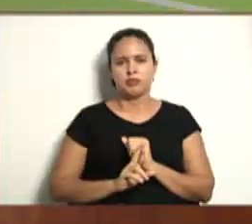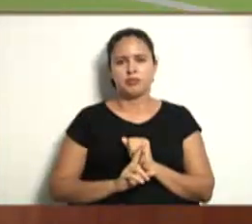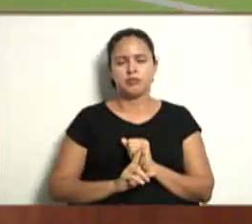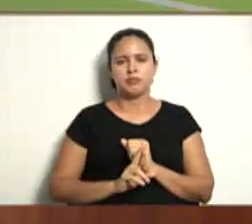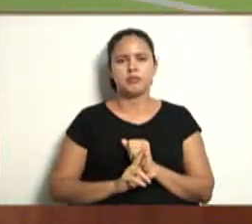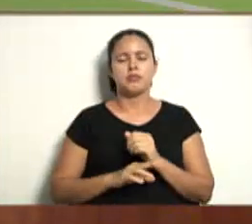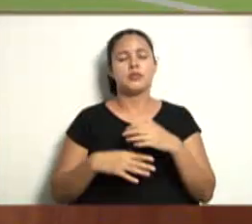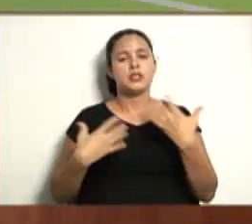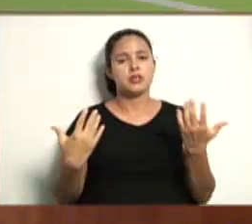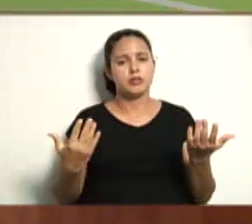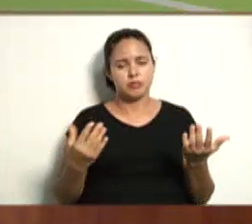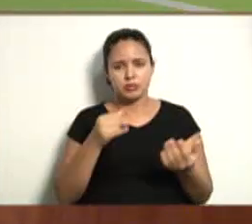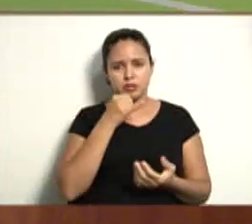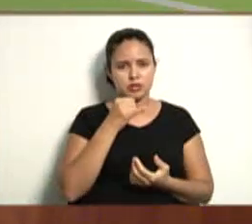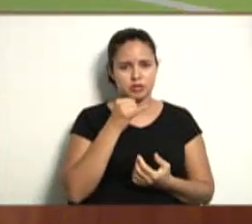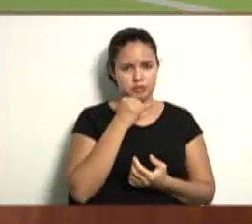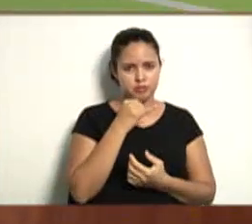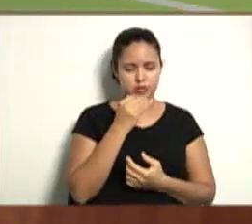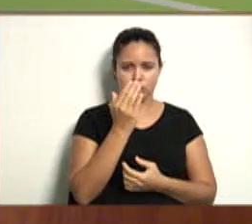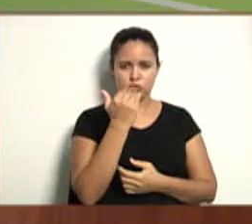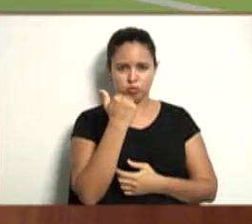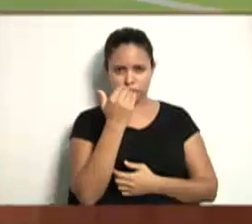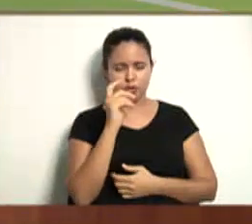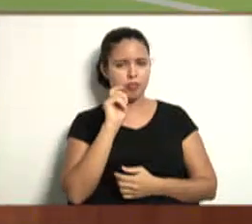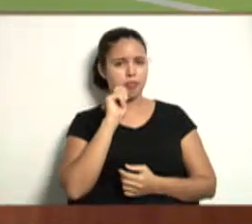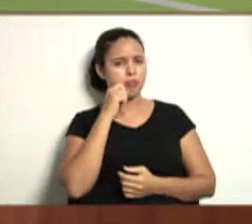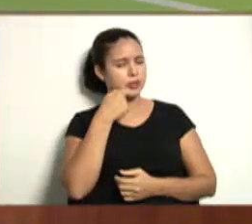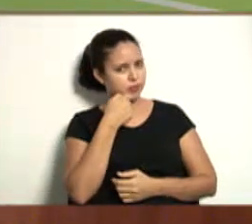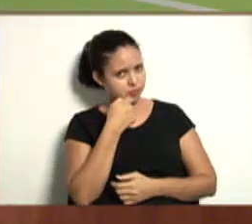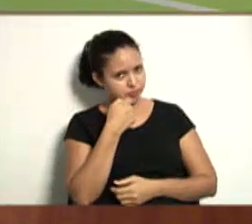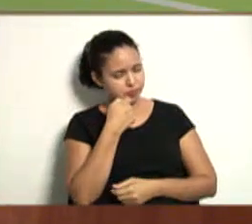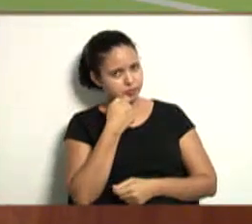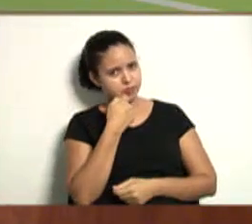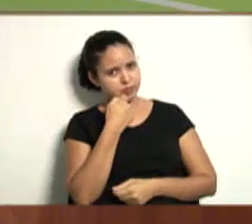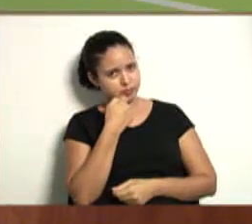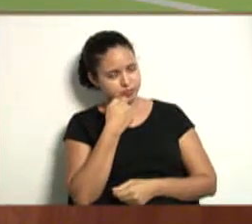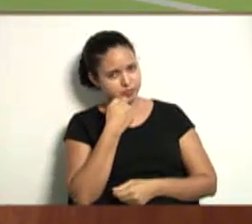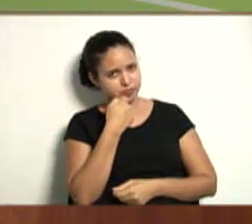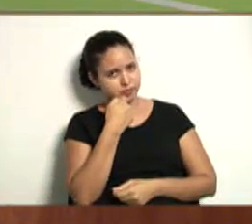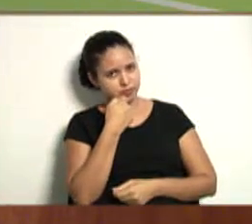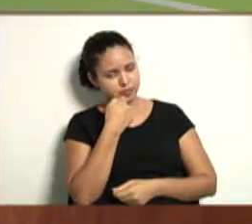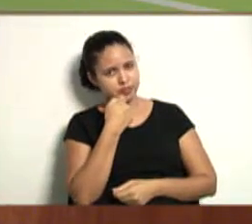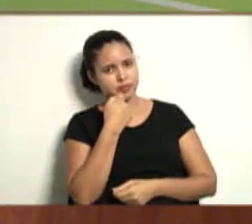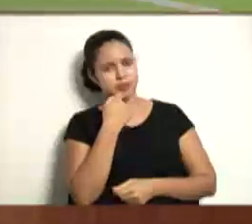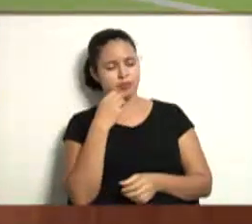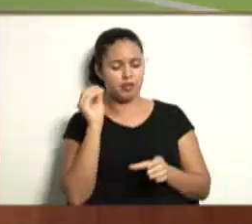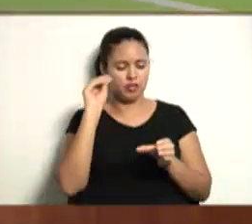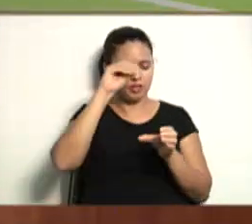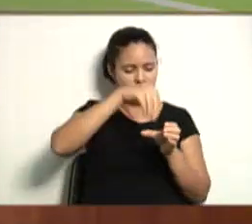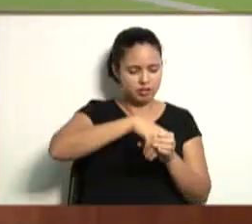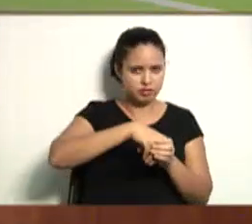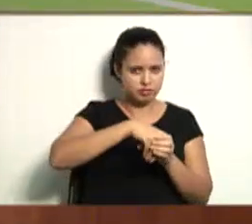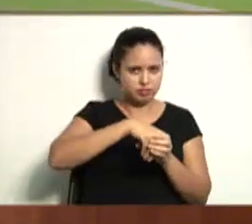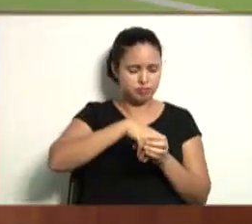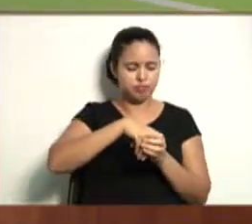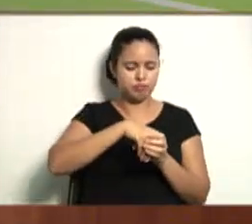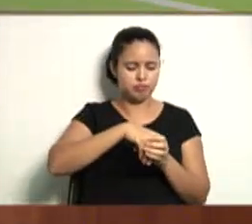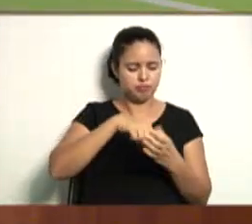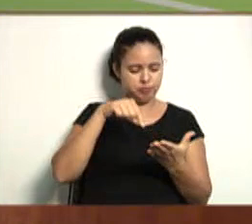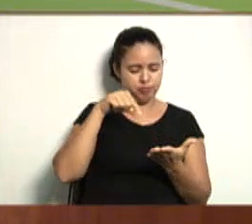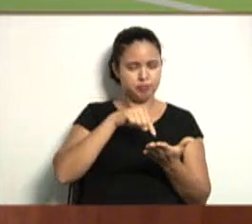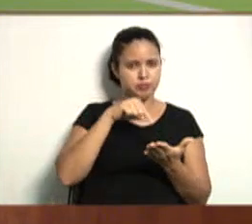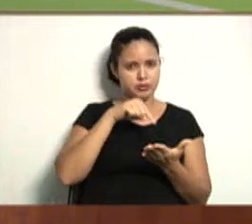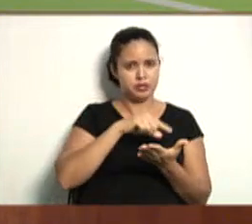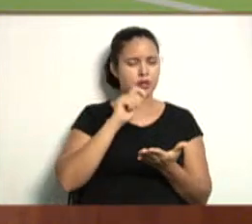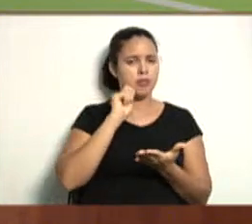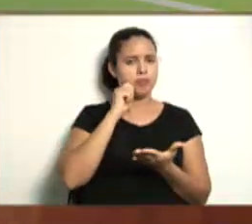Para comermos pão, não pão há muito no pão, ao comermos pão.